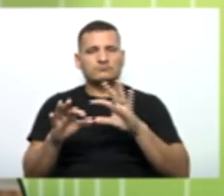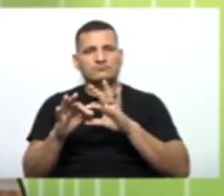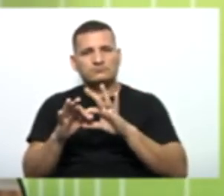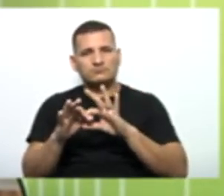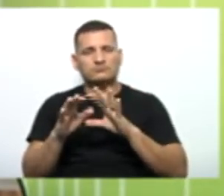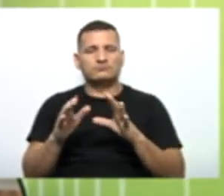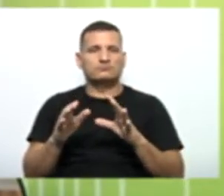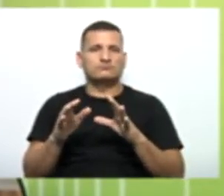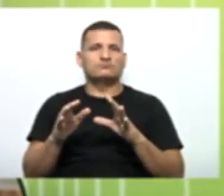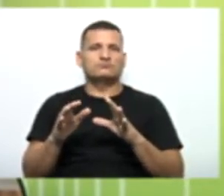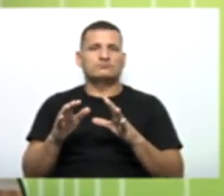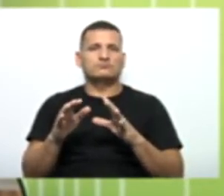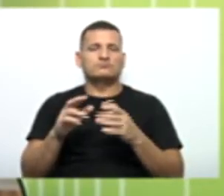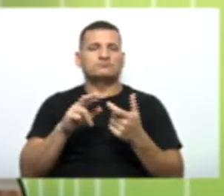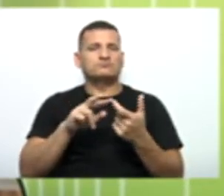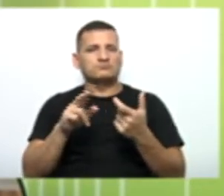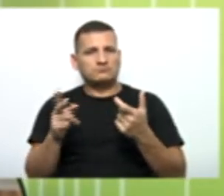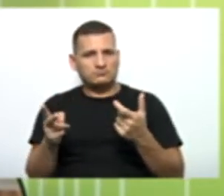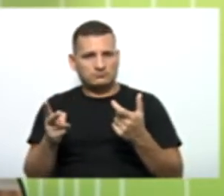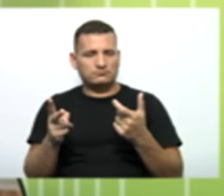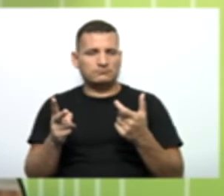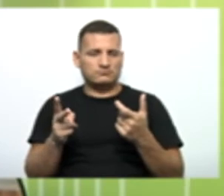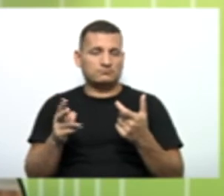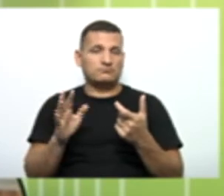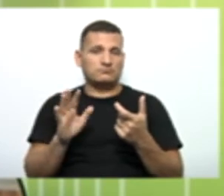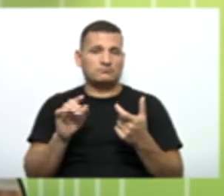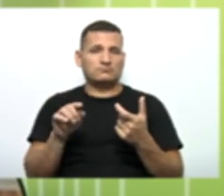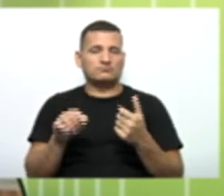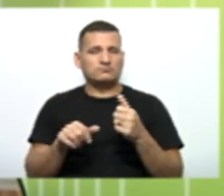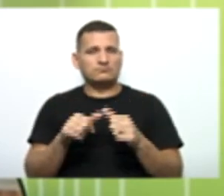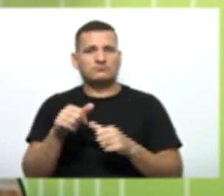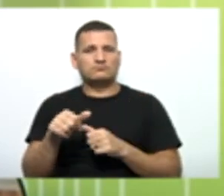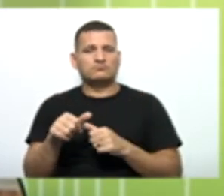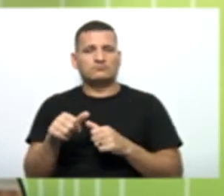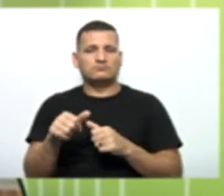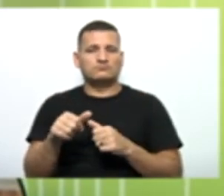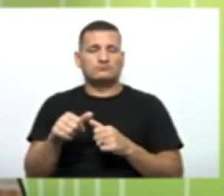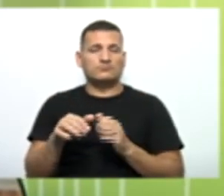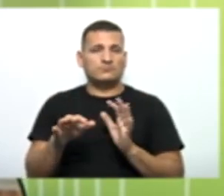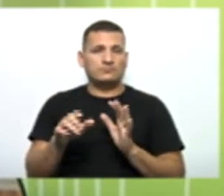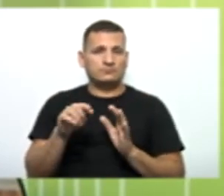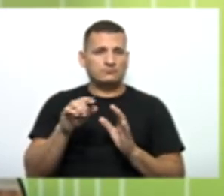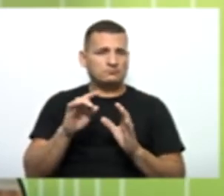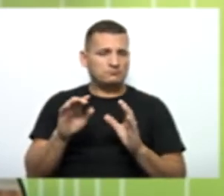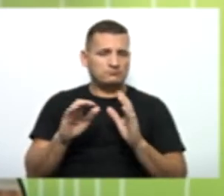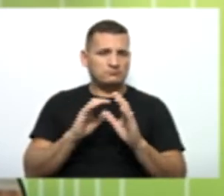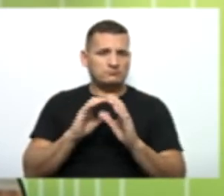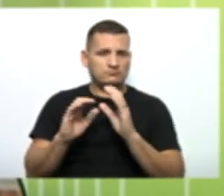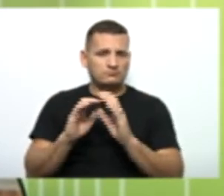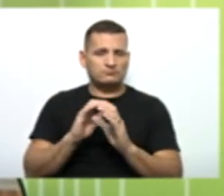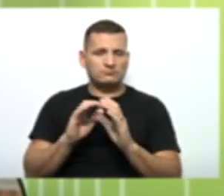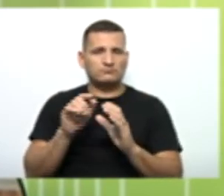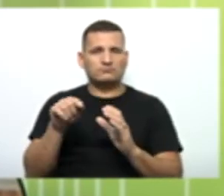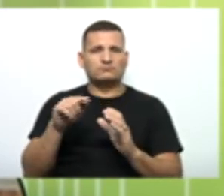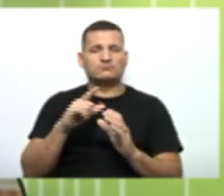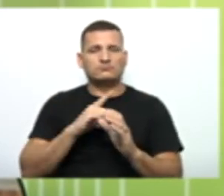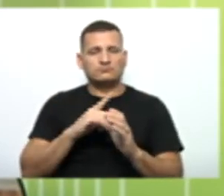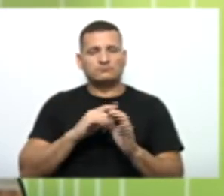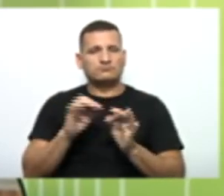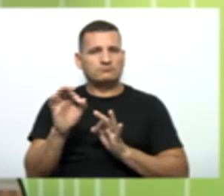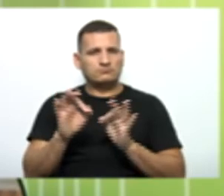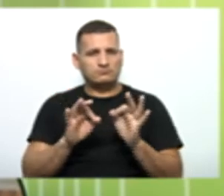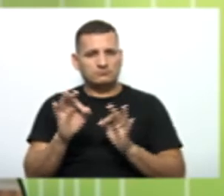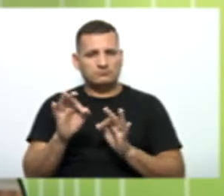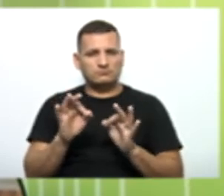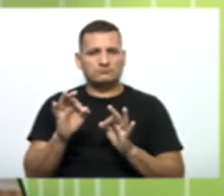generalização. É isso que eu quero que vocês entendam. E ela muda. Quando ela é apenas uma associação, ela tem a sua modelagem. Quando